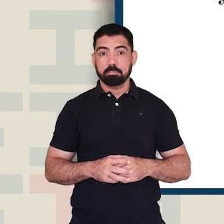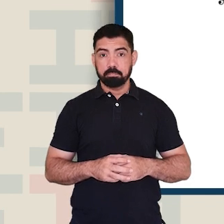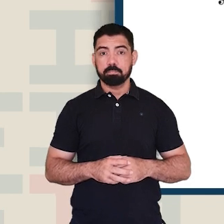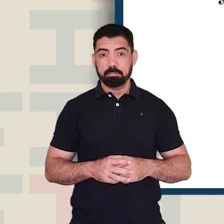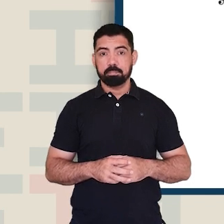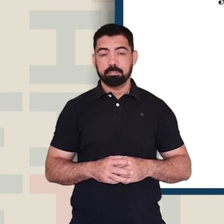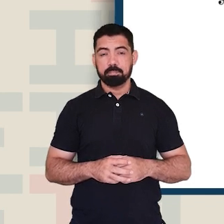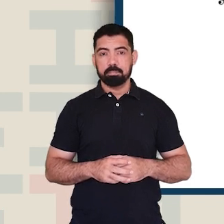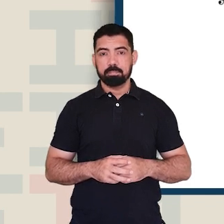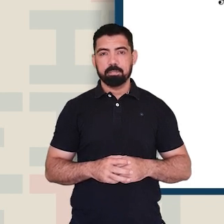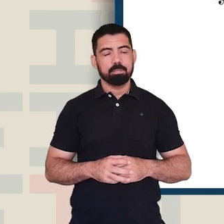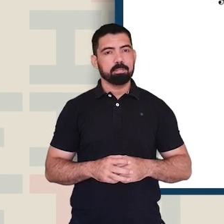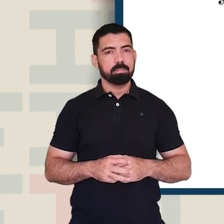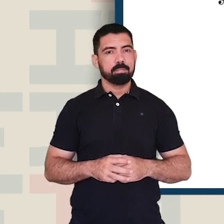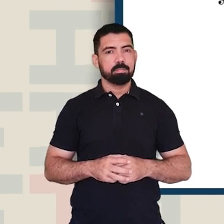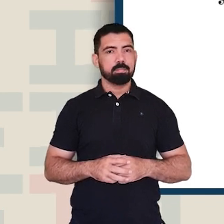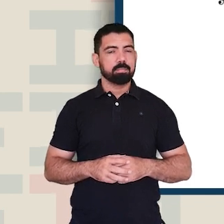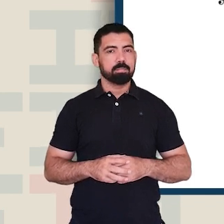Né?